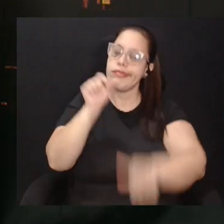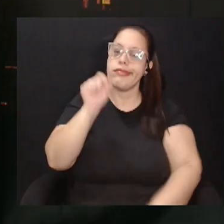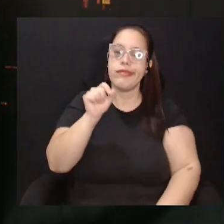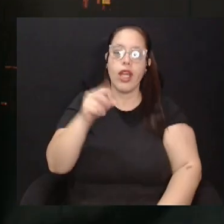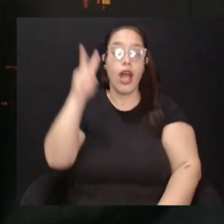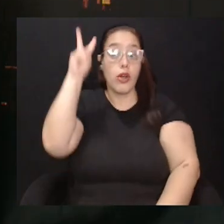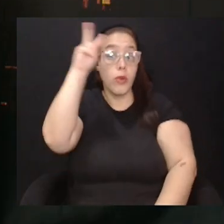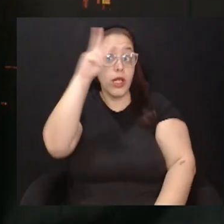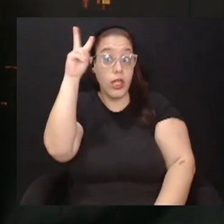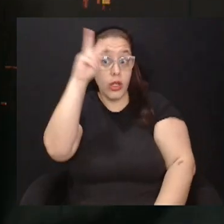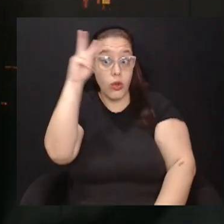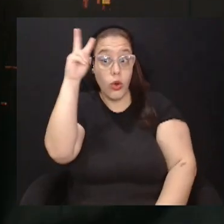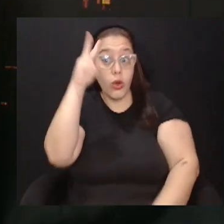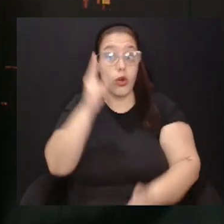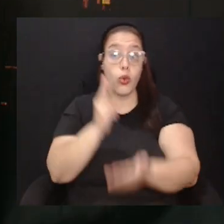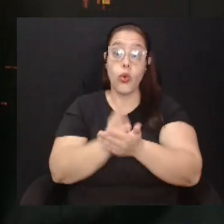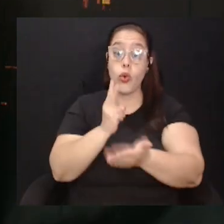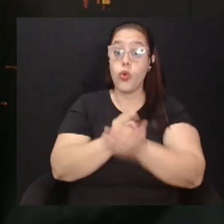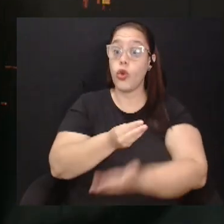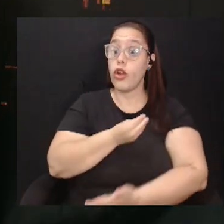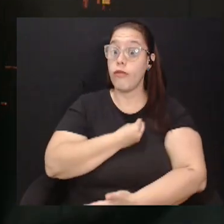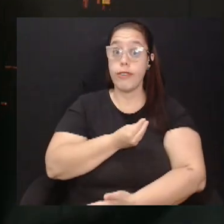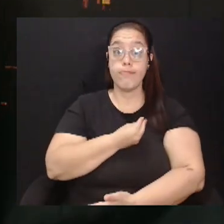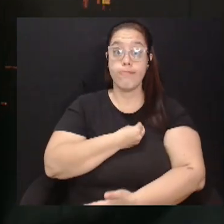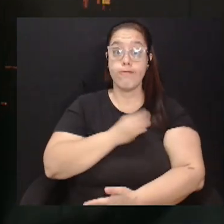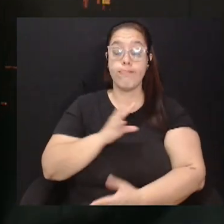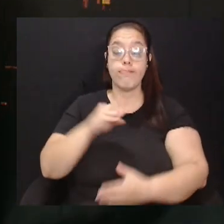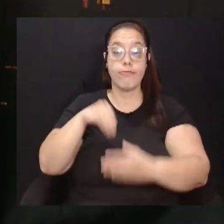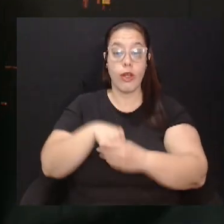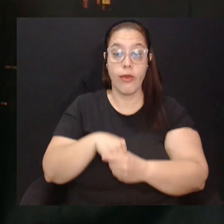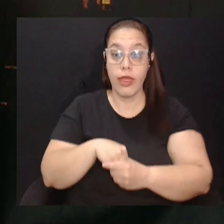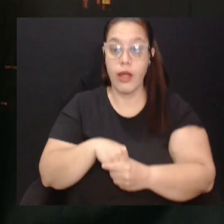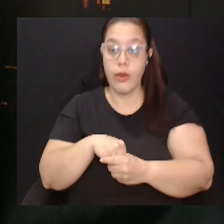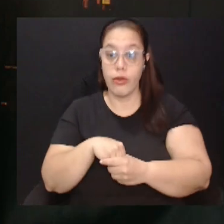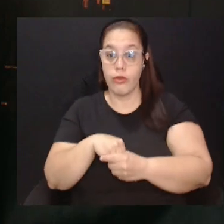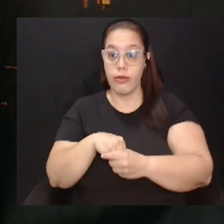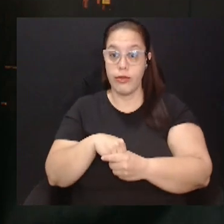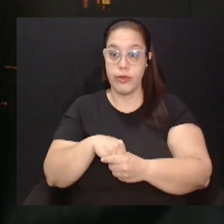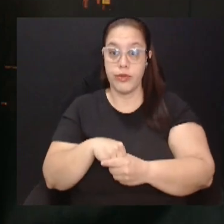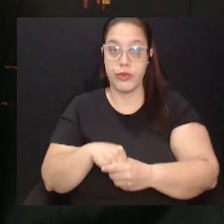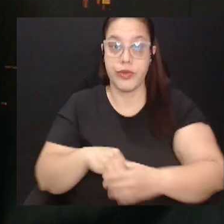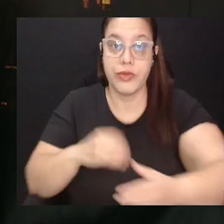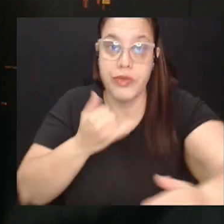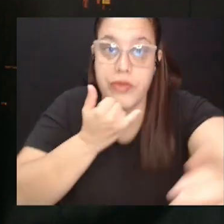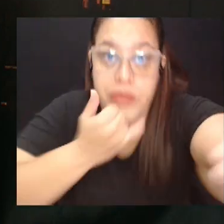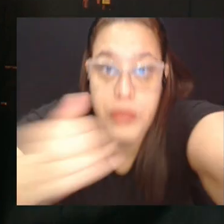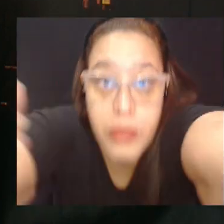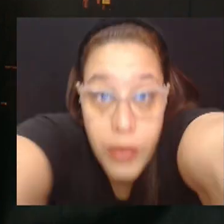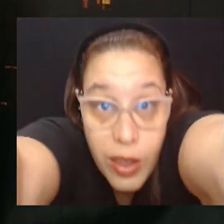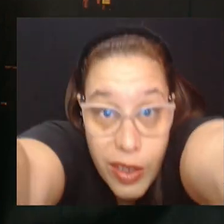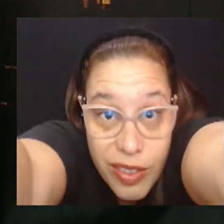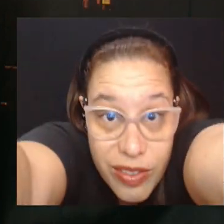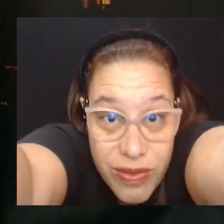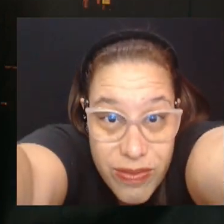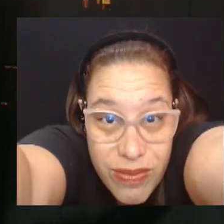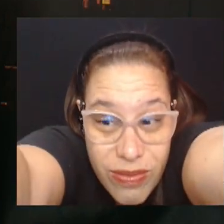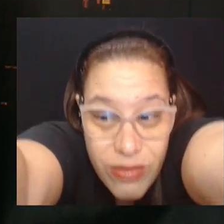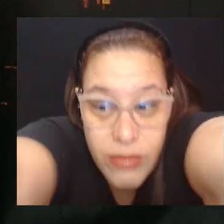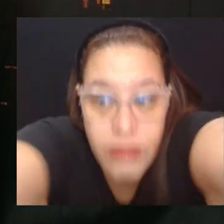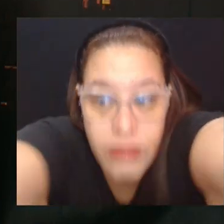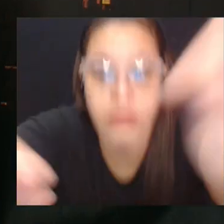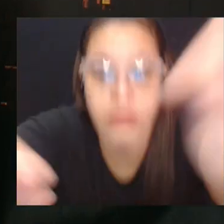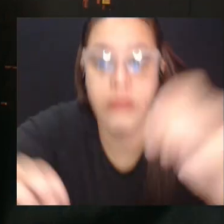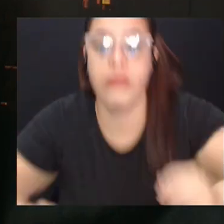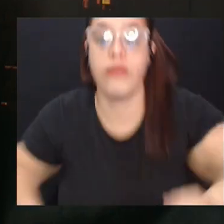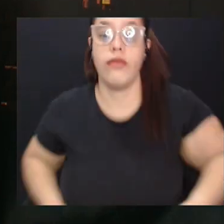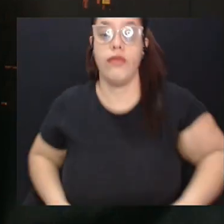que continuam vivas dentro da Páscoa que a gente conversa hoje, né? Então, daqui a pouquinho eu vou apresentar para você o